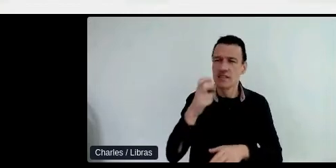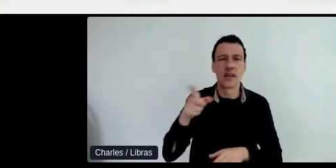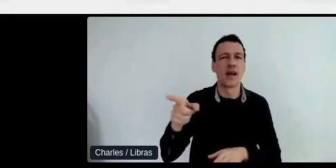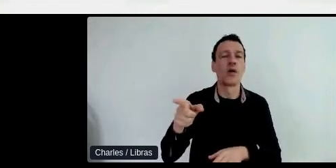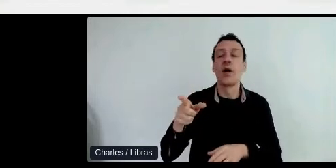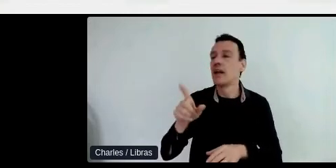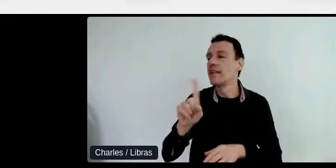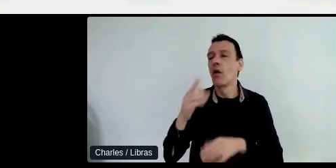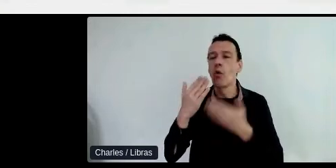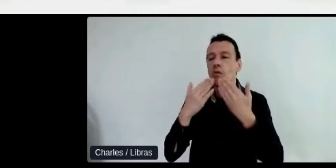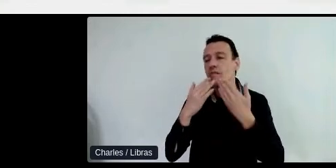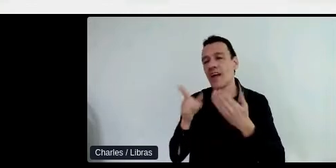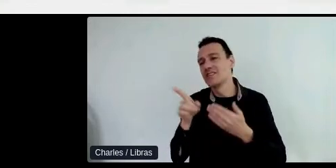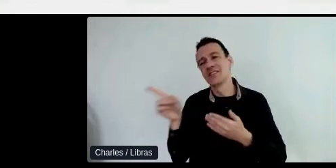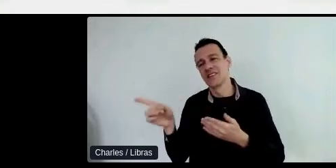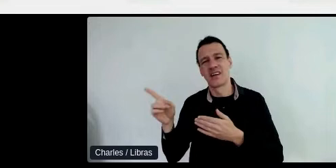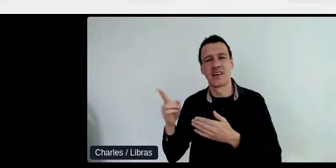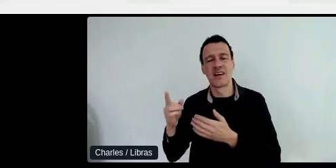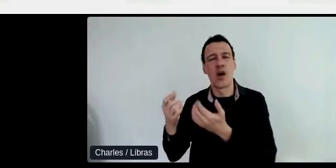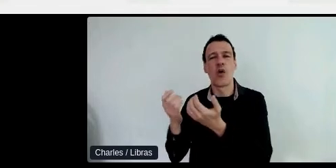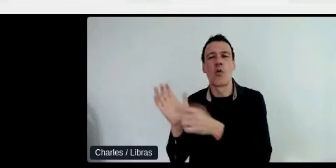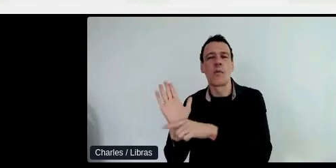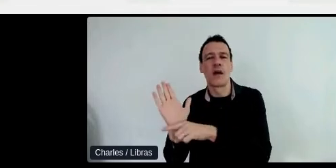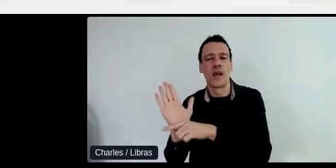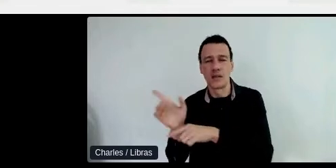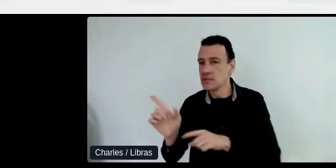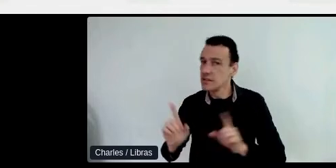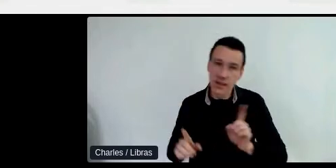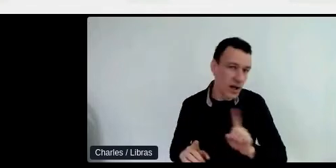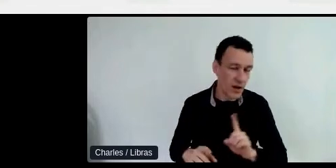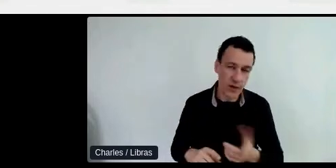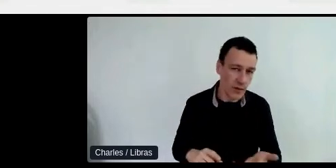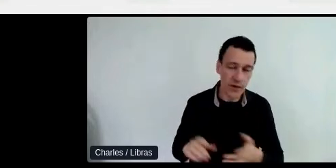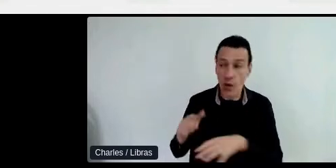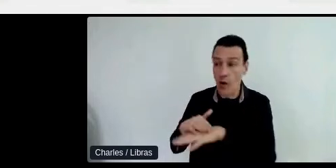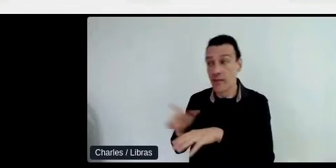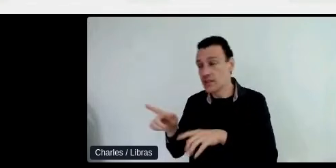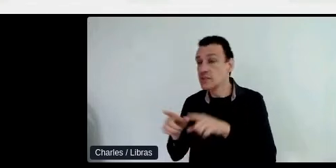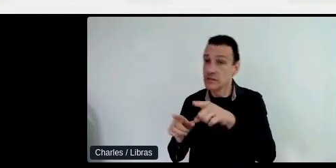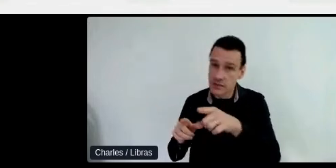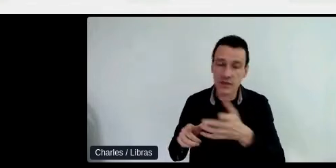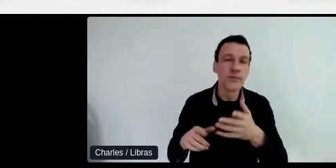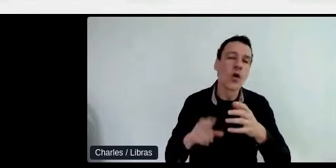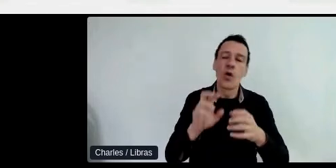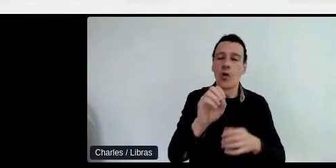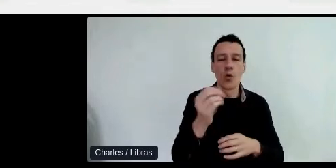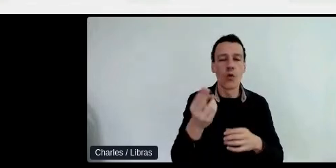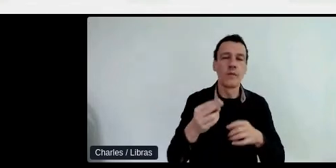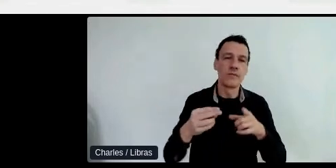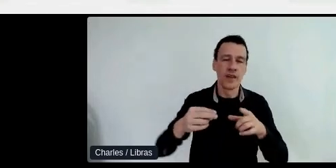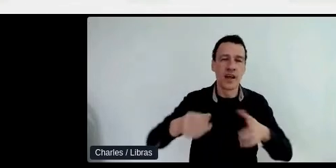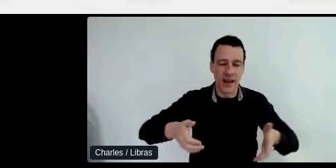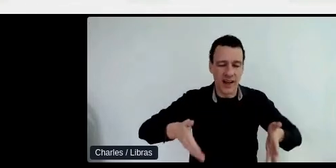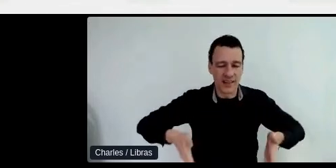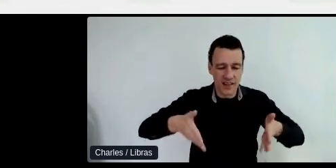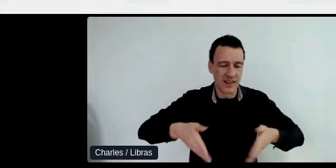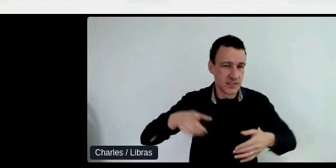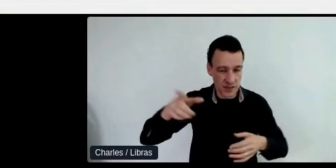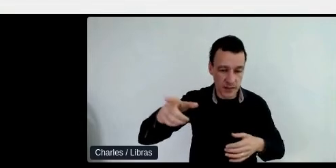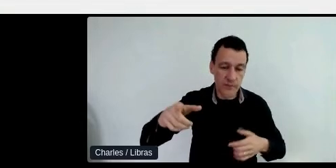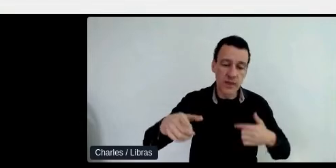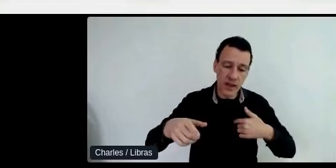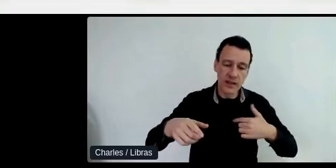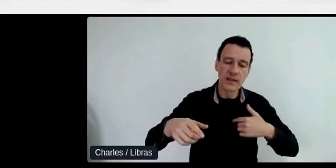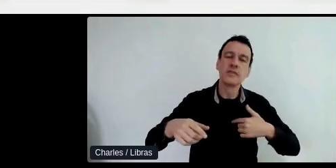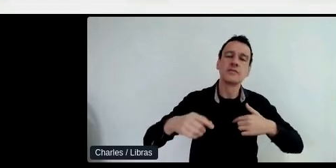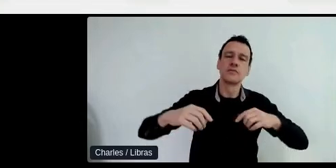acompanhante. Tipo, eu vou falar com um cadeirante, eu sento também para ficar da mesma altura que essa pessoa, para que